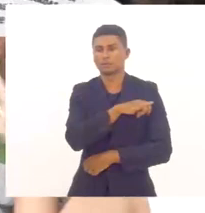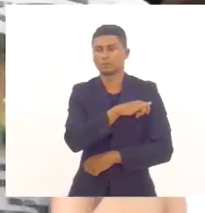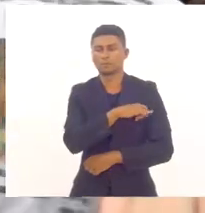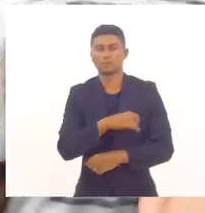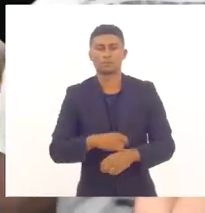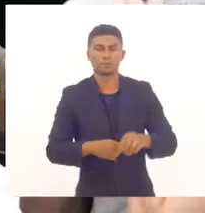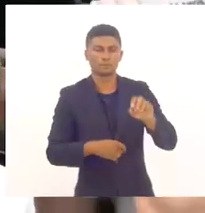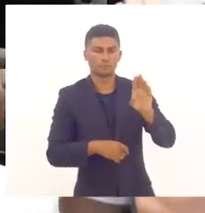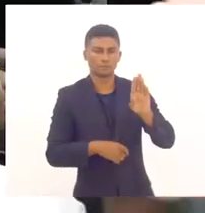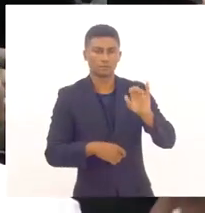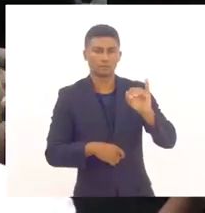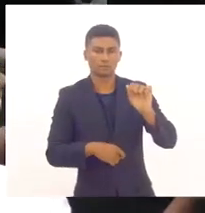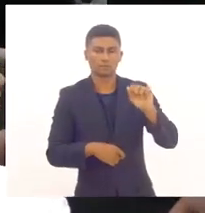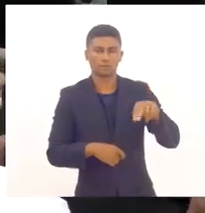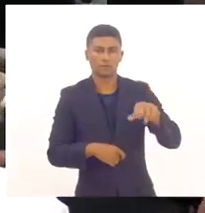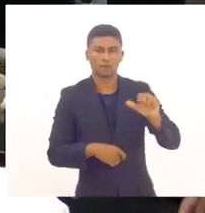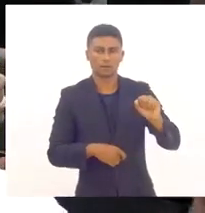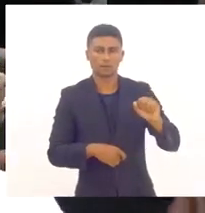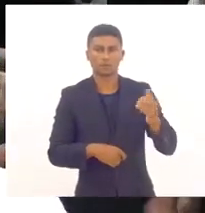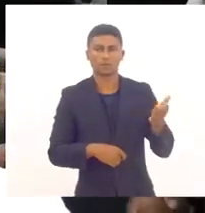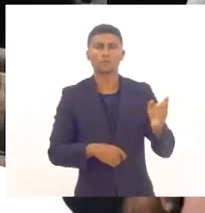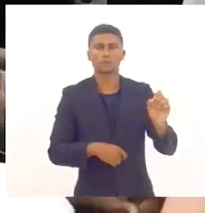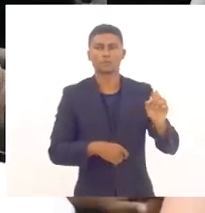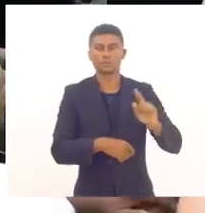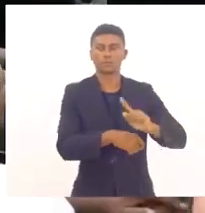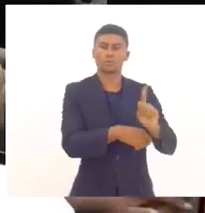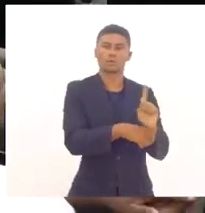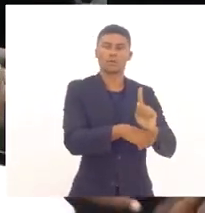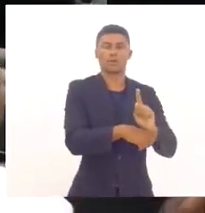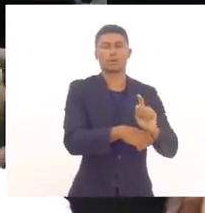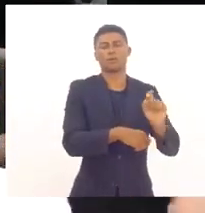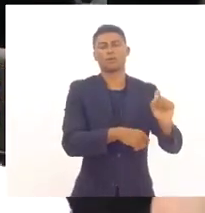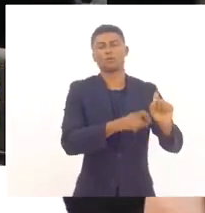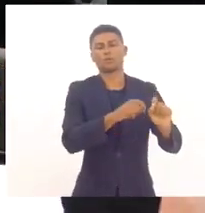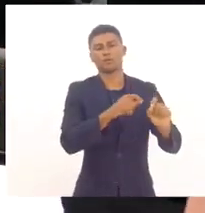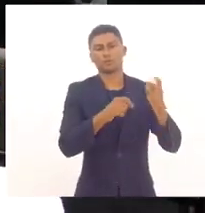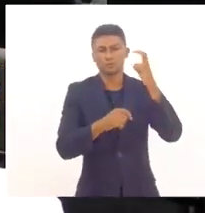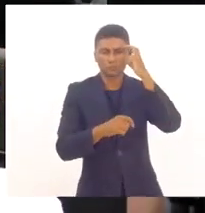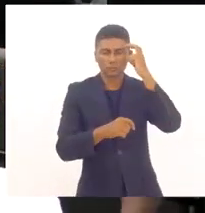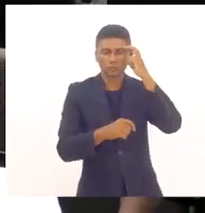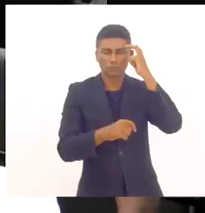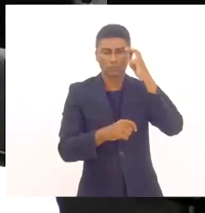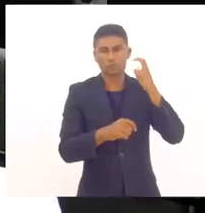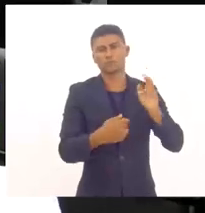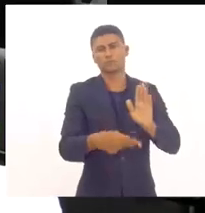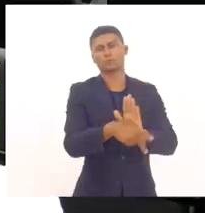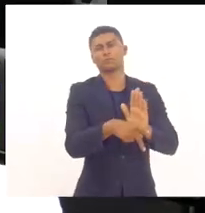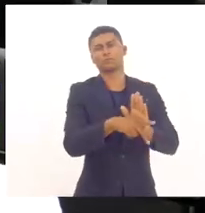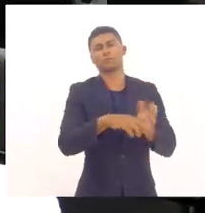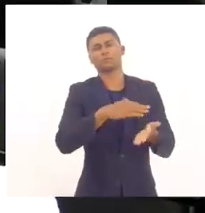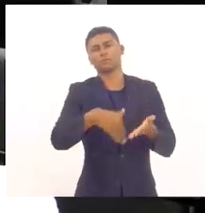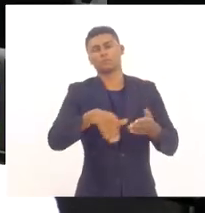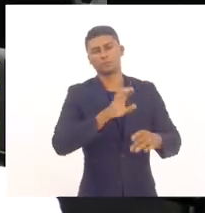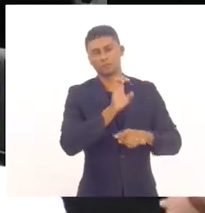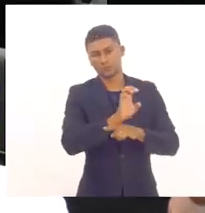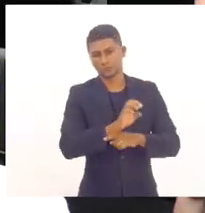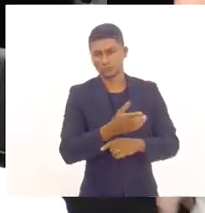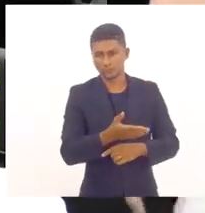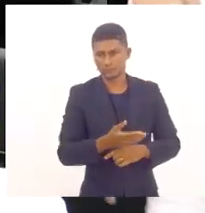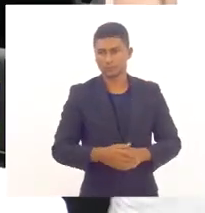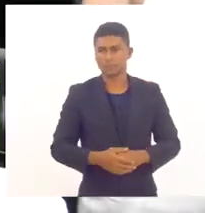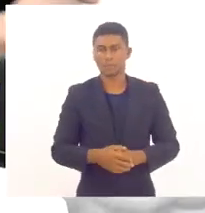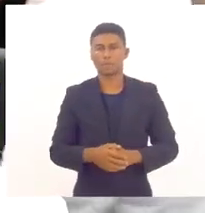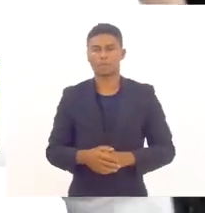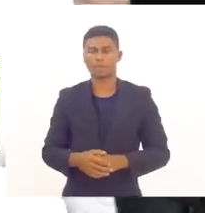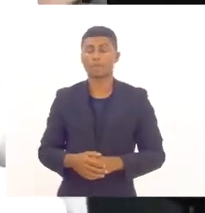Bianca Silva, gerência de pontos de cultura da Secretaria Estadual. Então, nós